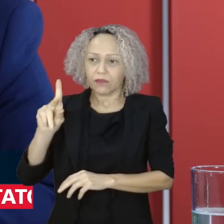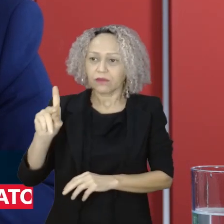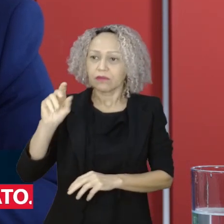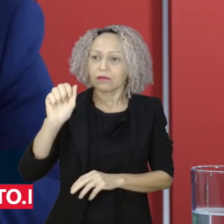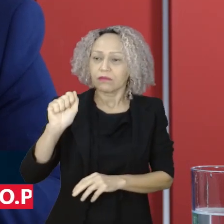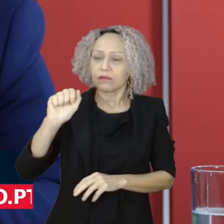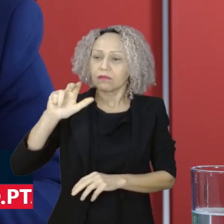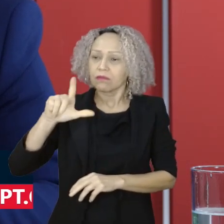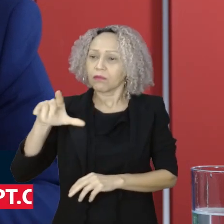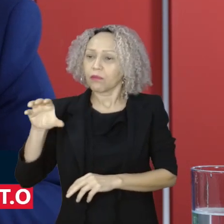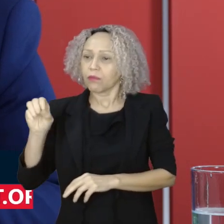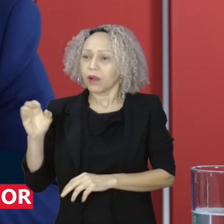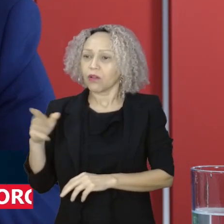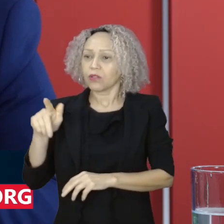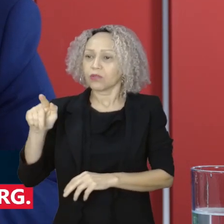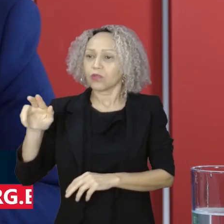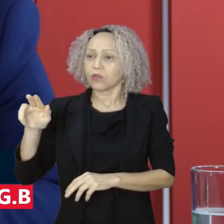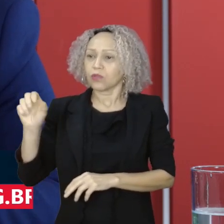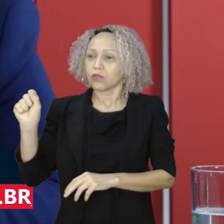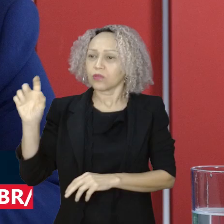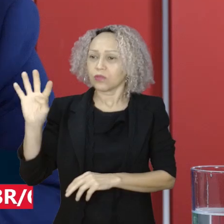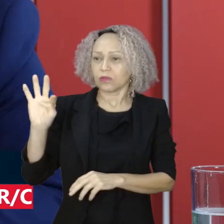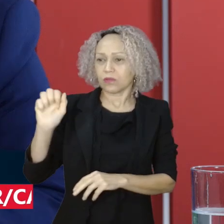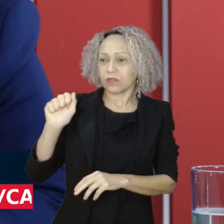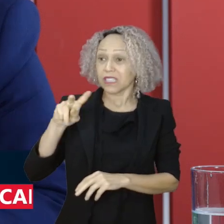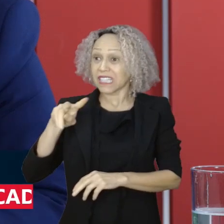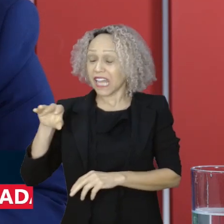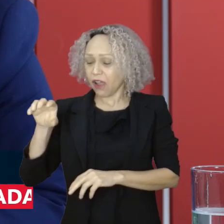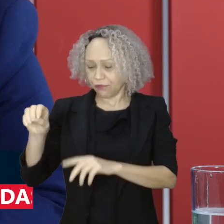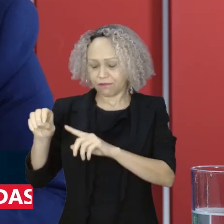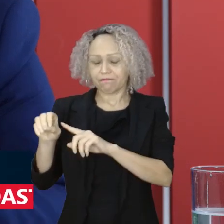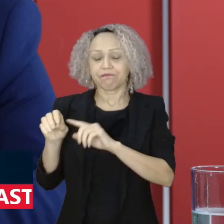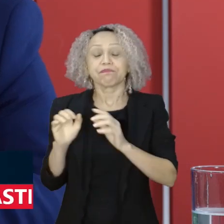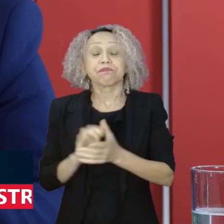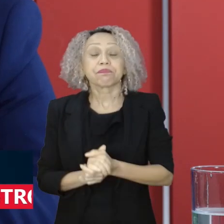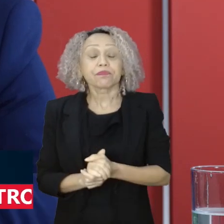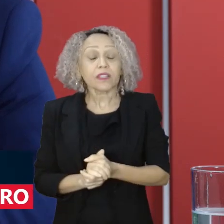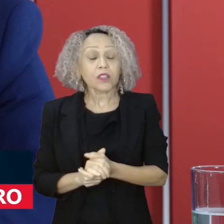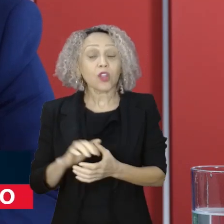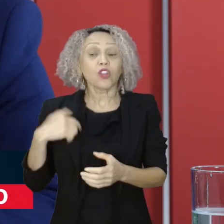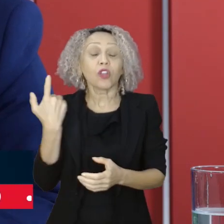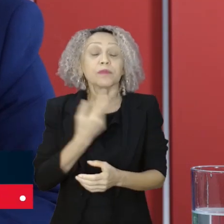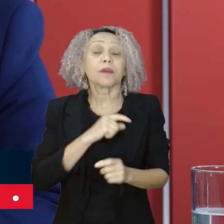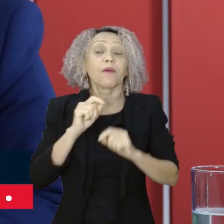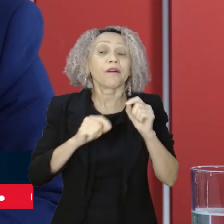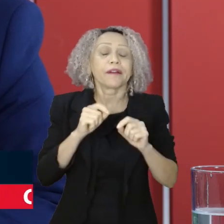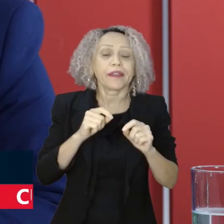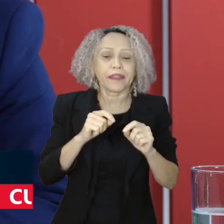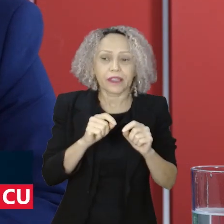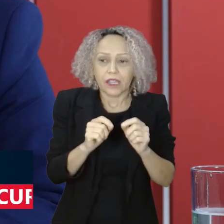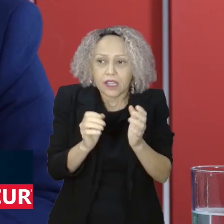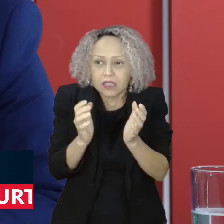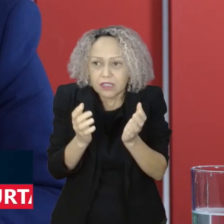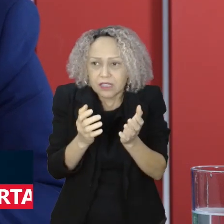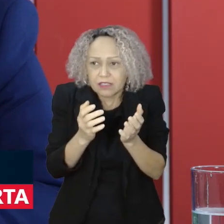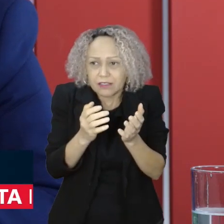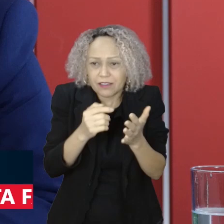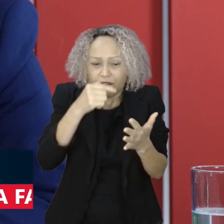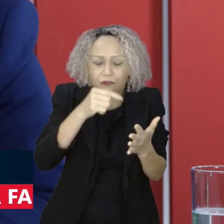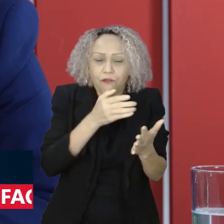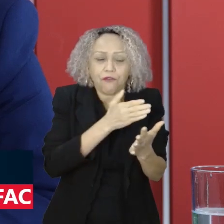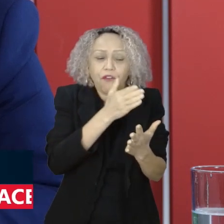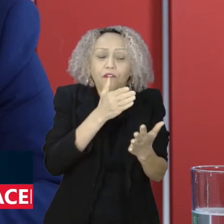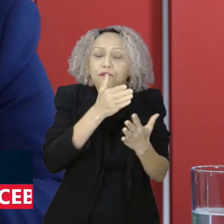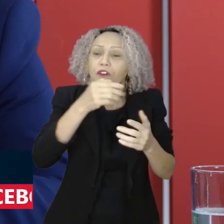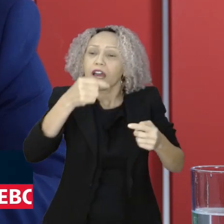pública. E é isso que nós precisamos construir, e nesse sentido que nós estamos trabalhando, para que esse conjunto de políticas que nós estamos